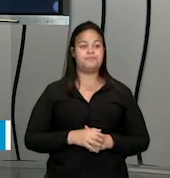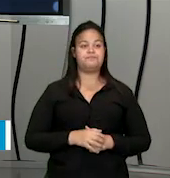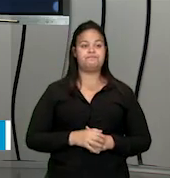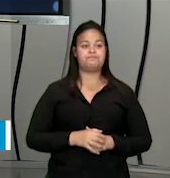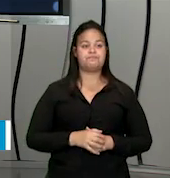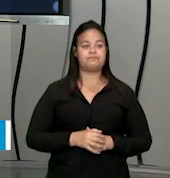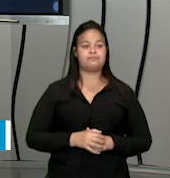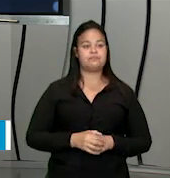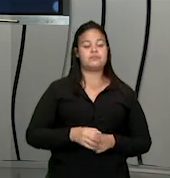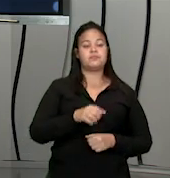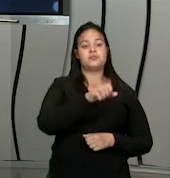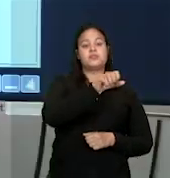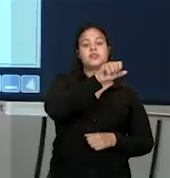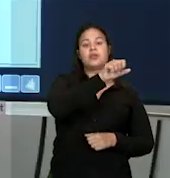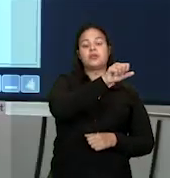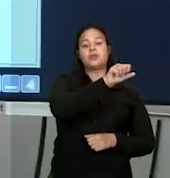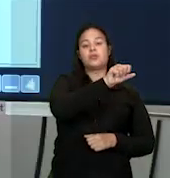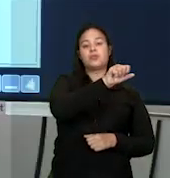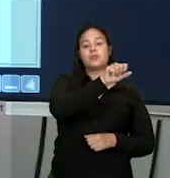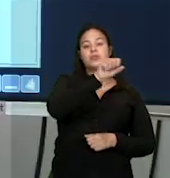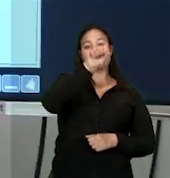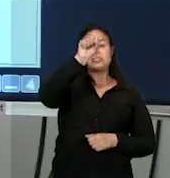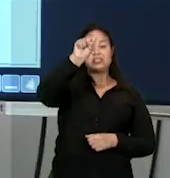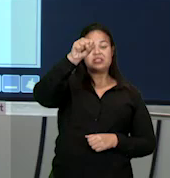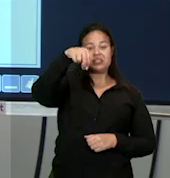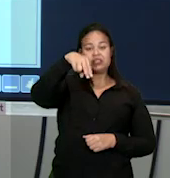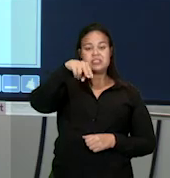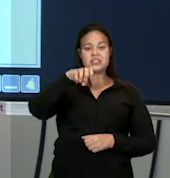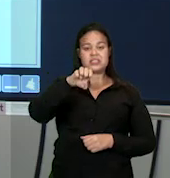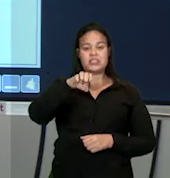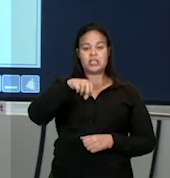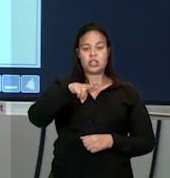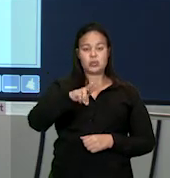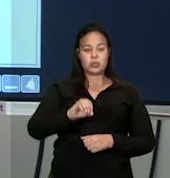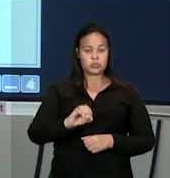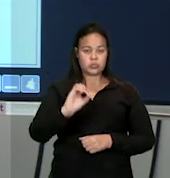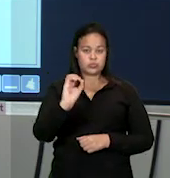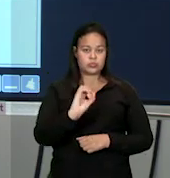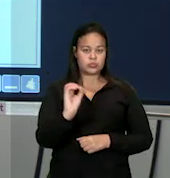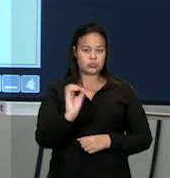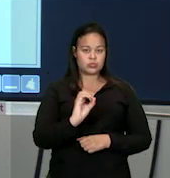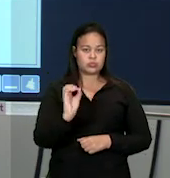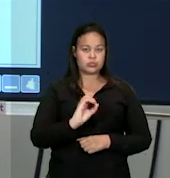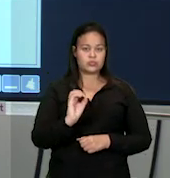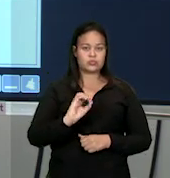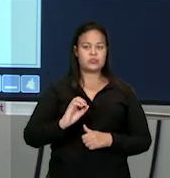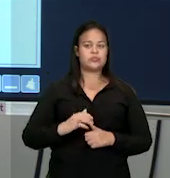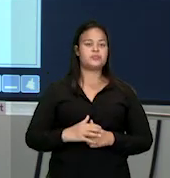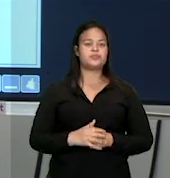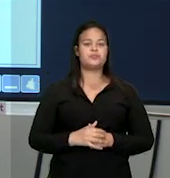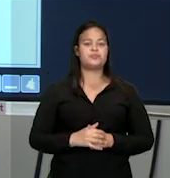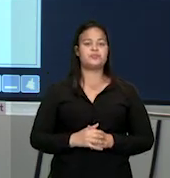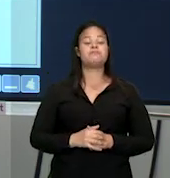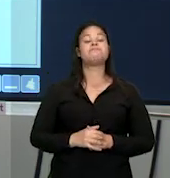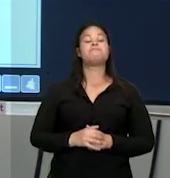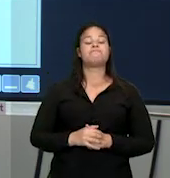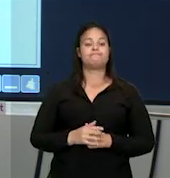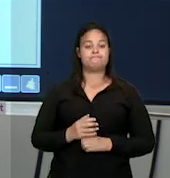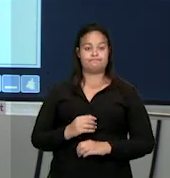aqui a palavra seno aqui só para ficar fácil. Seno de 0 graus. Seno de 0 graus é